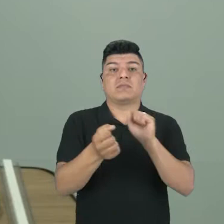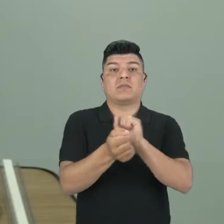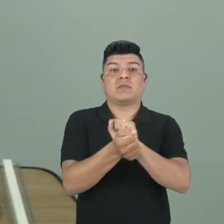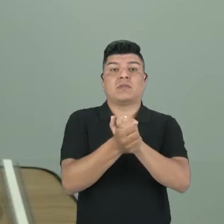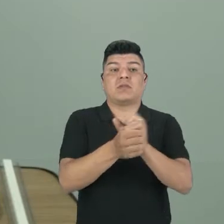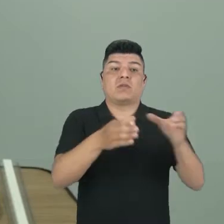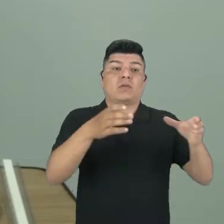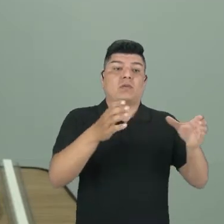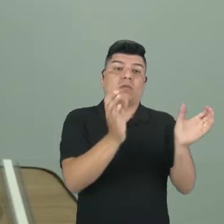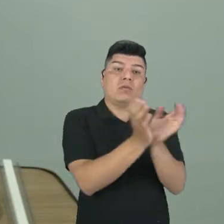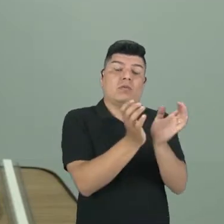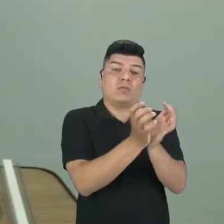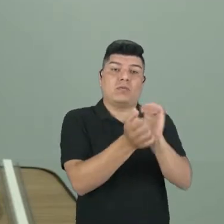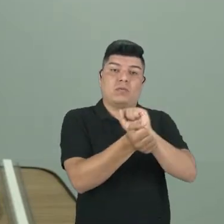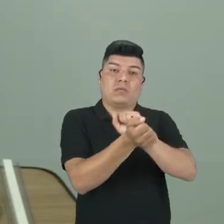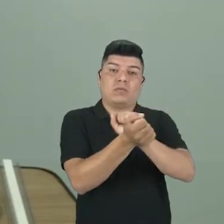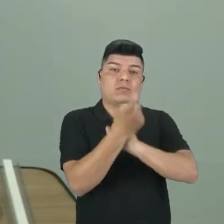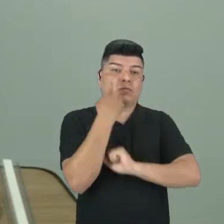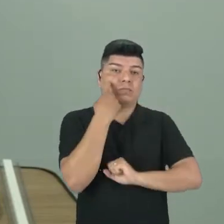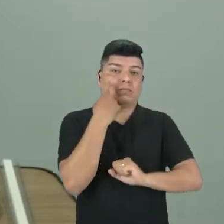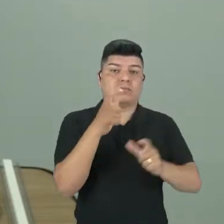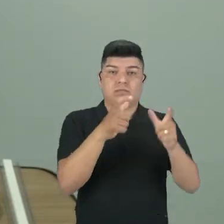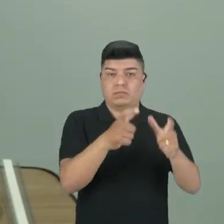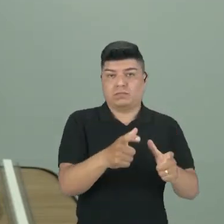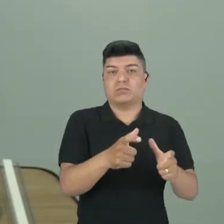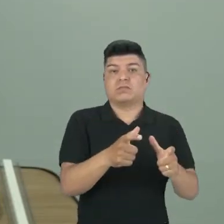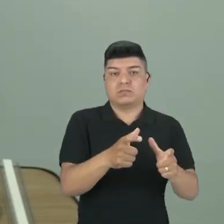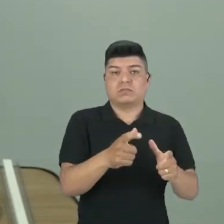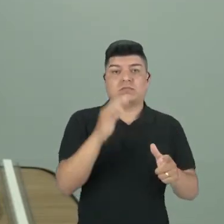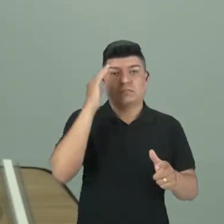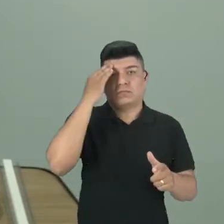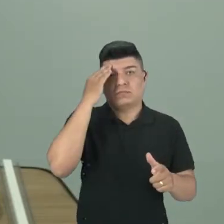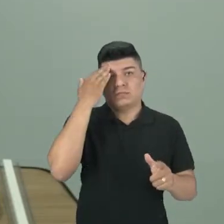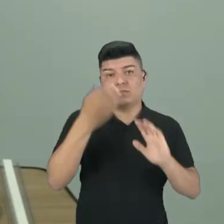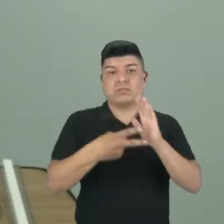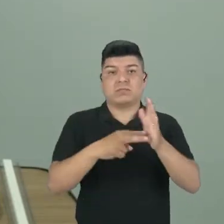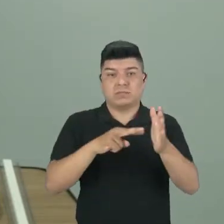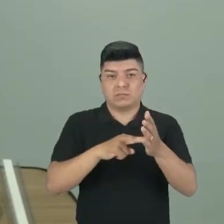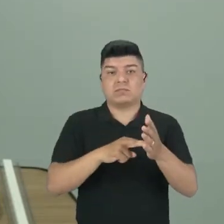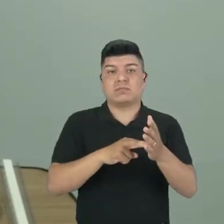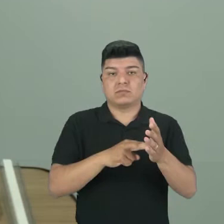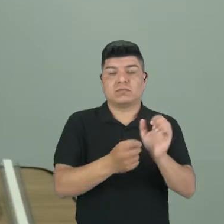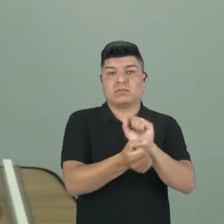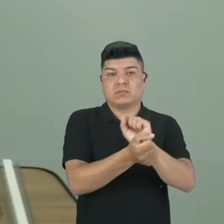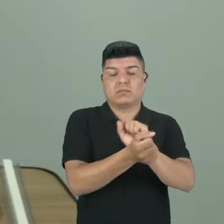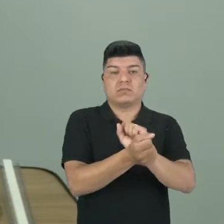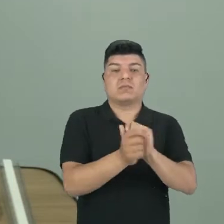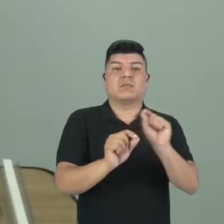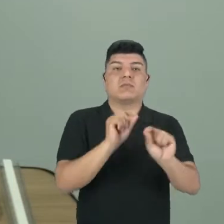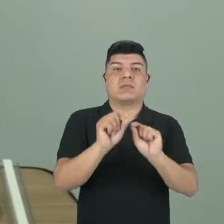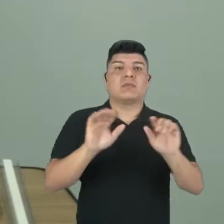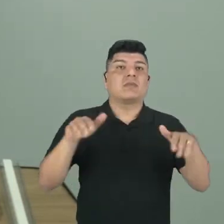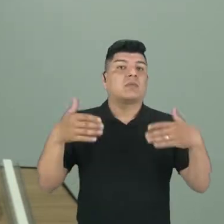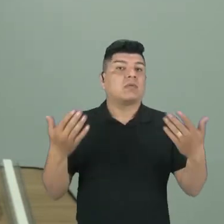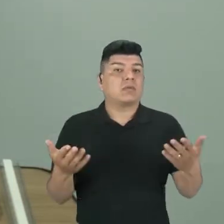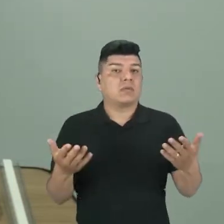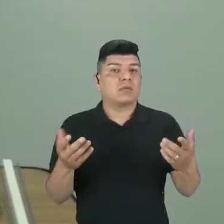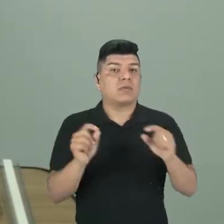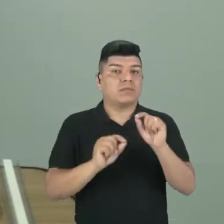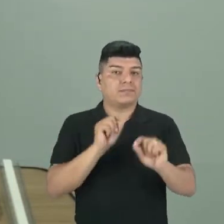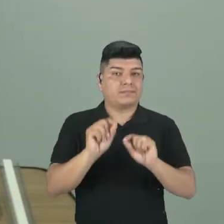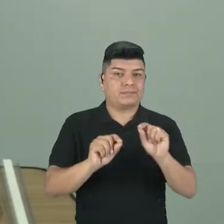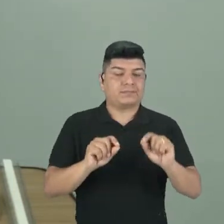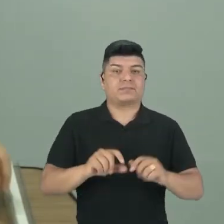territórios quilombolas. A respeito desses quilombos, entender o que é quilombo, quilombola. Que termo é esse? Está se referindo